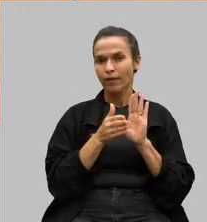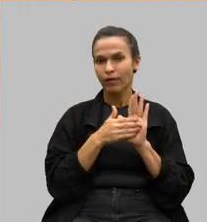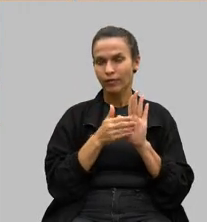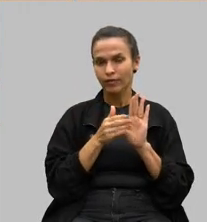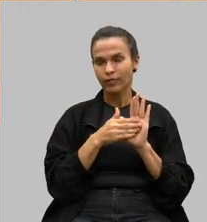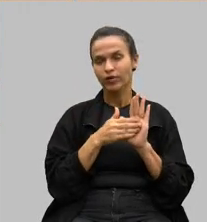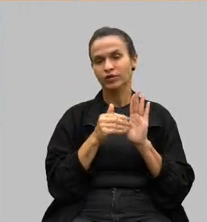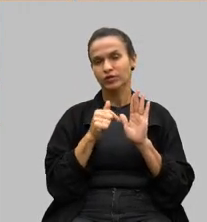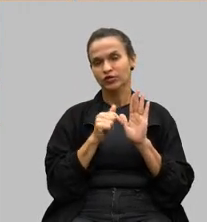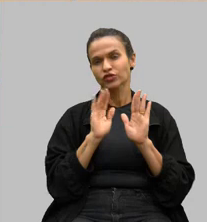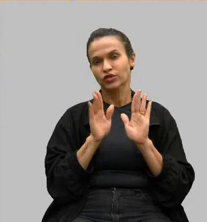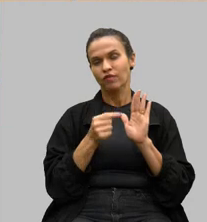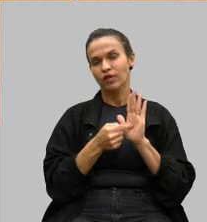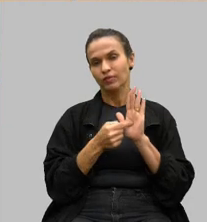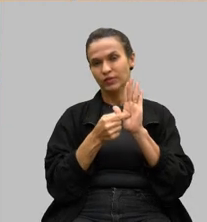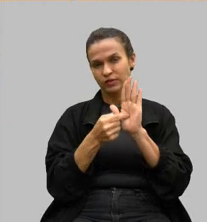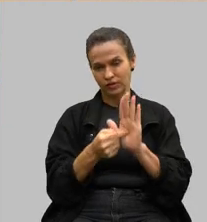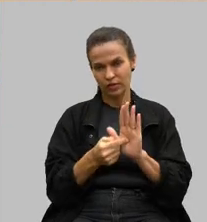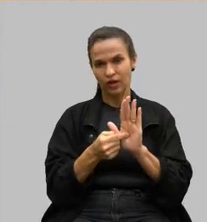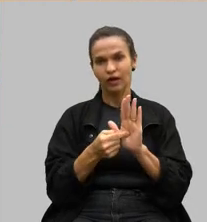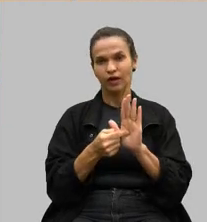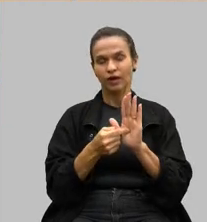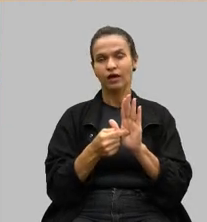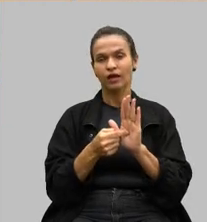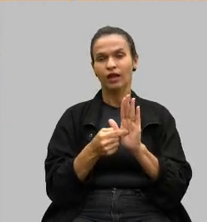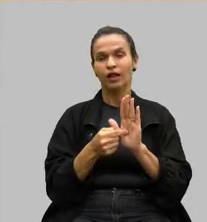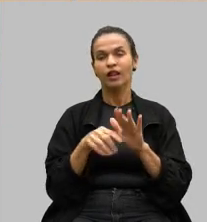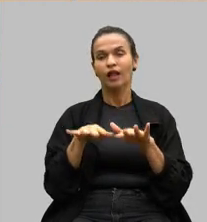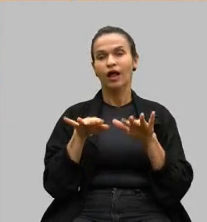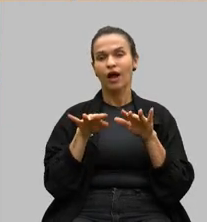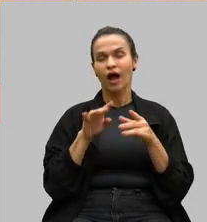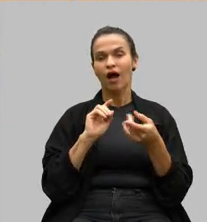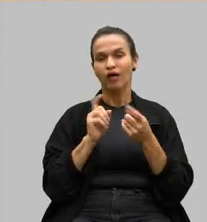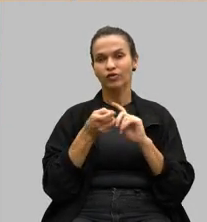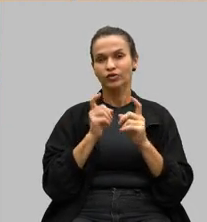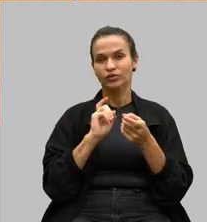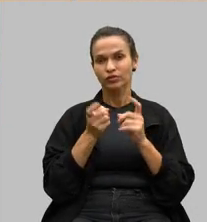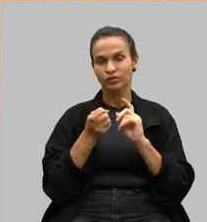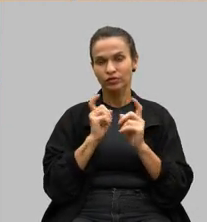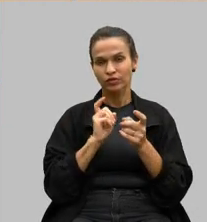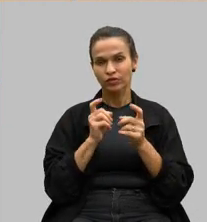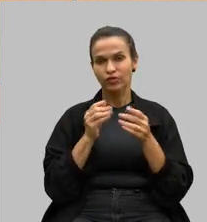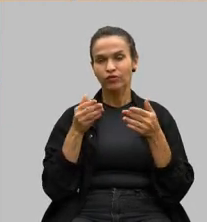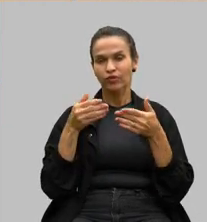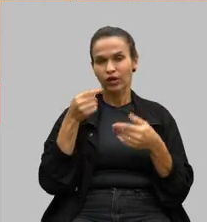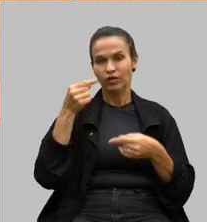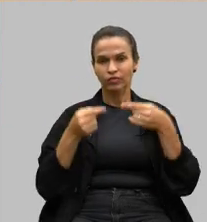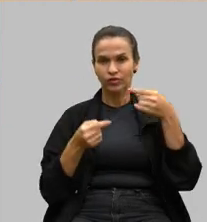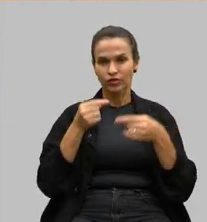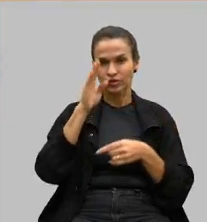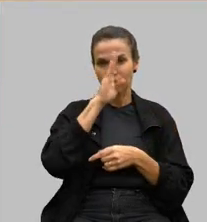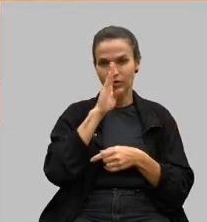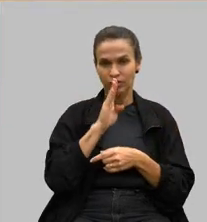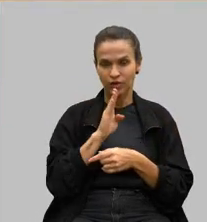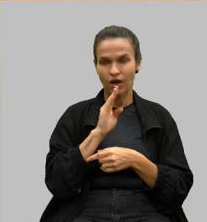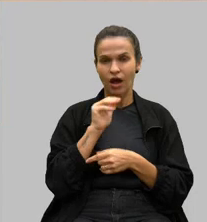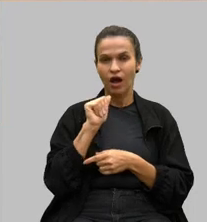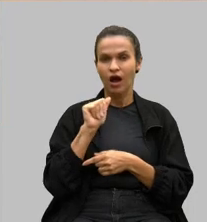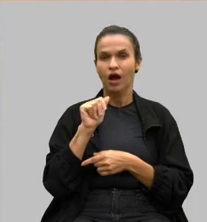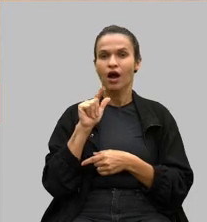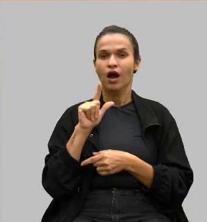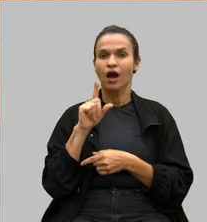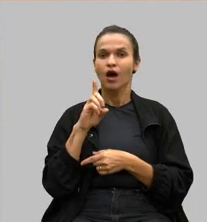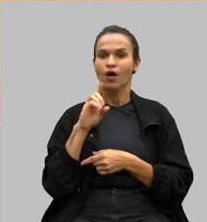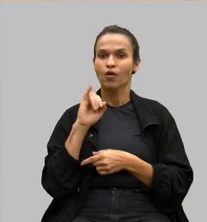aqui foram apresentadas Na audiência eh que tratou da política nacional audir Blanco que eu quero Reiter